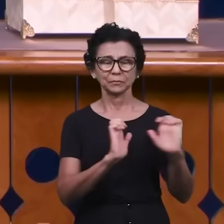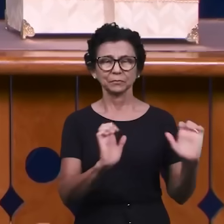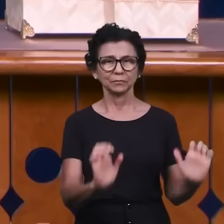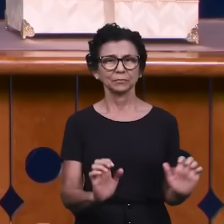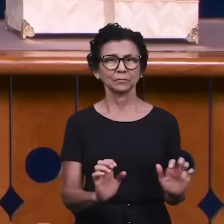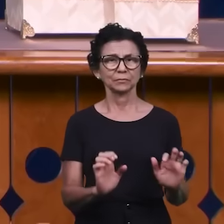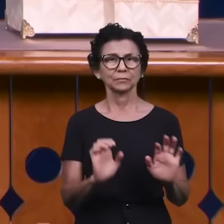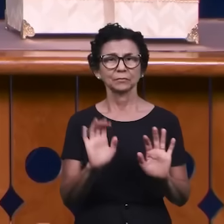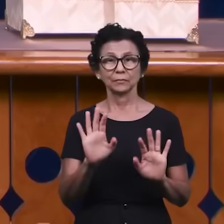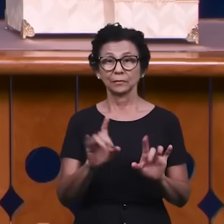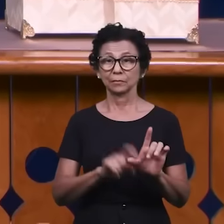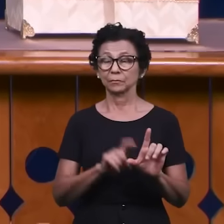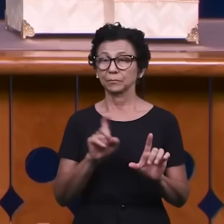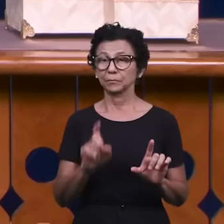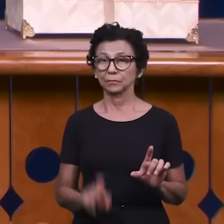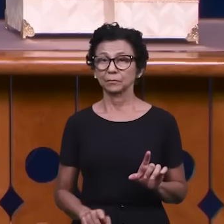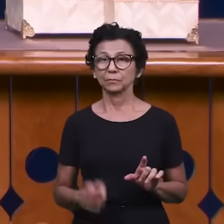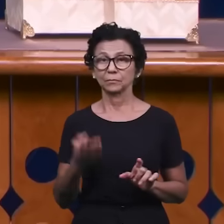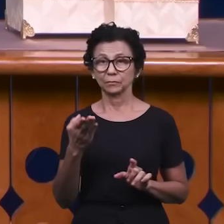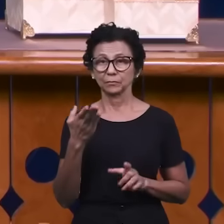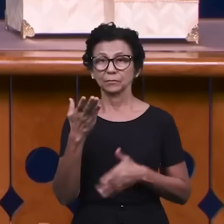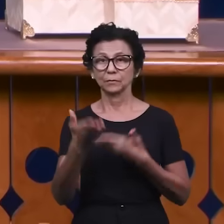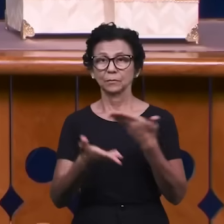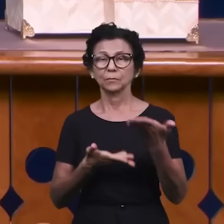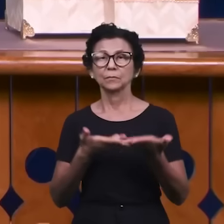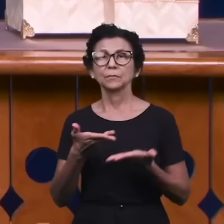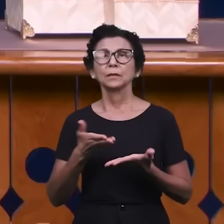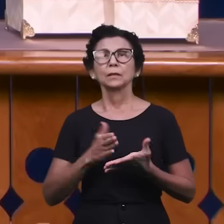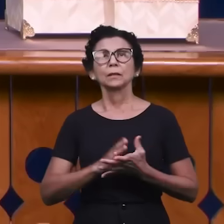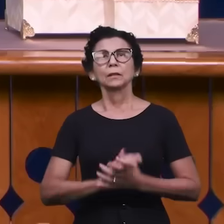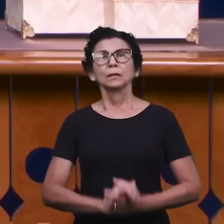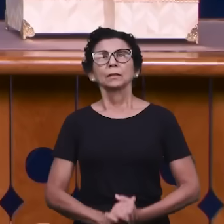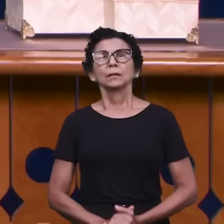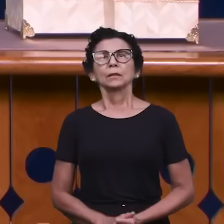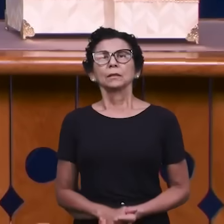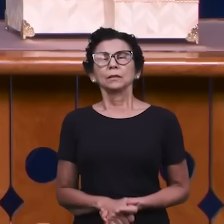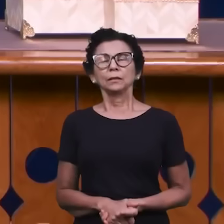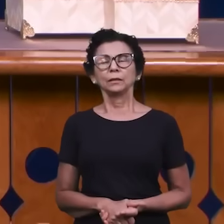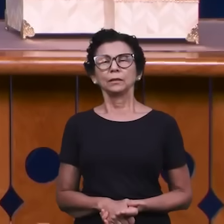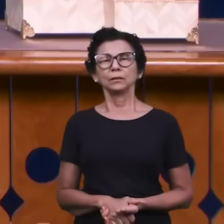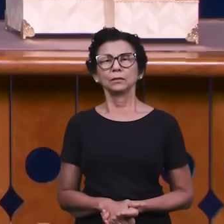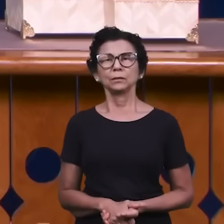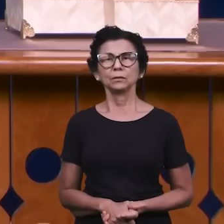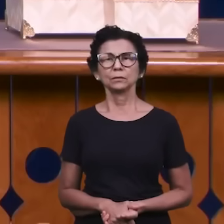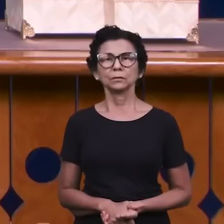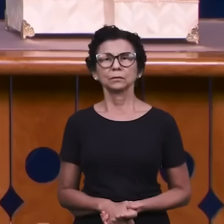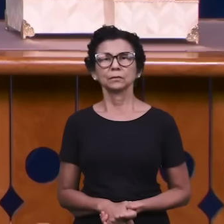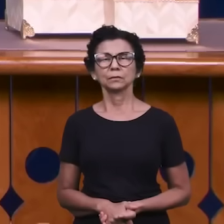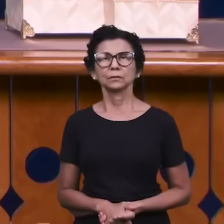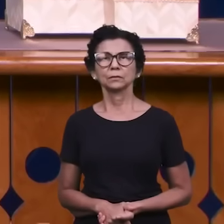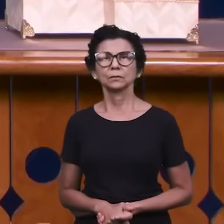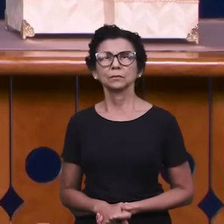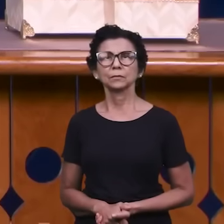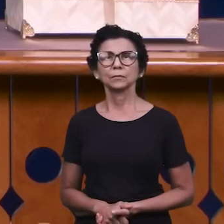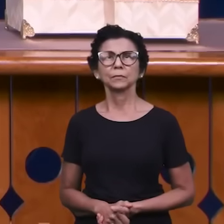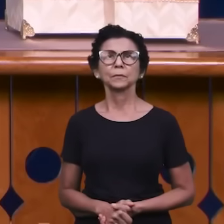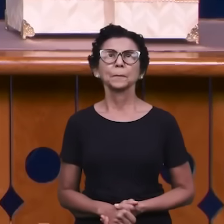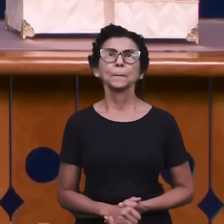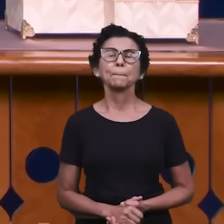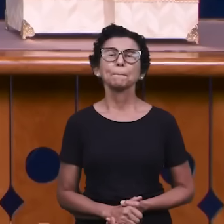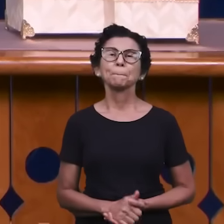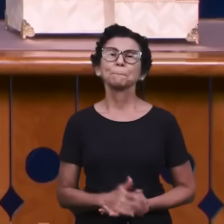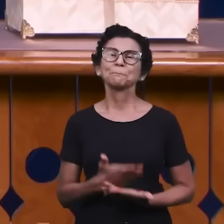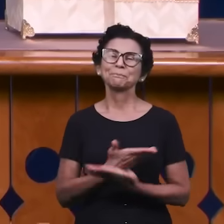até, você será atendido por um dos nossos pastores. Sendo assim, nós encerramos o